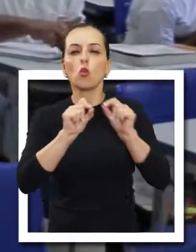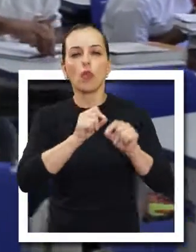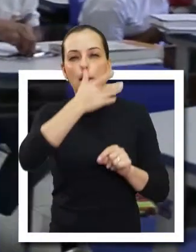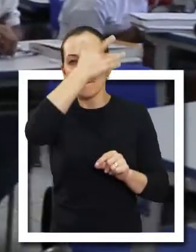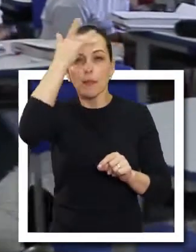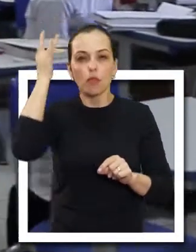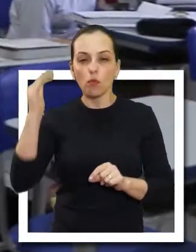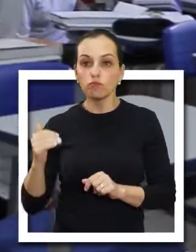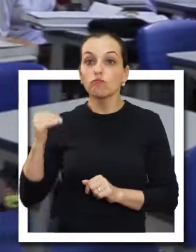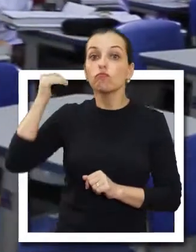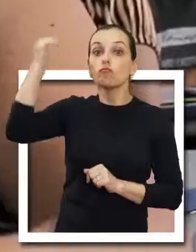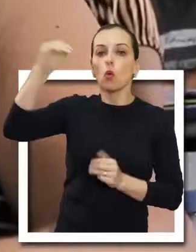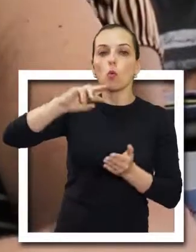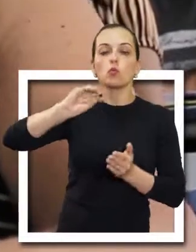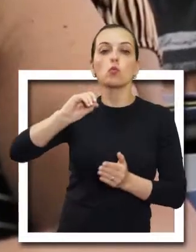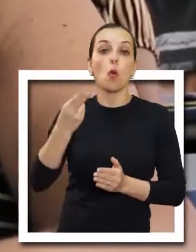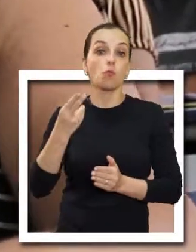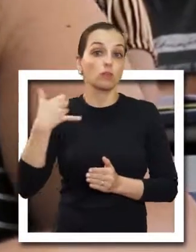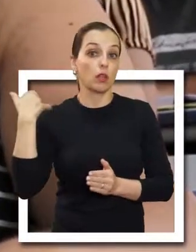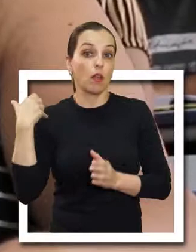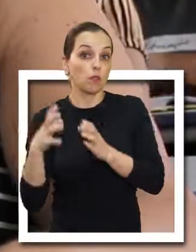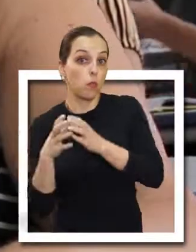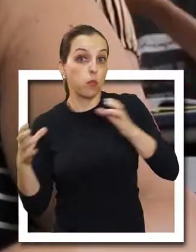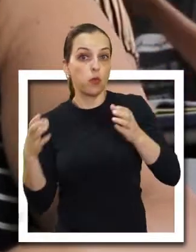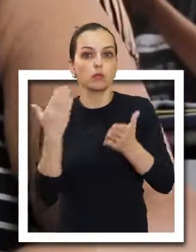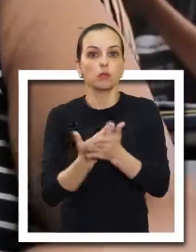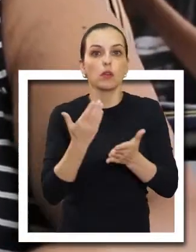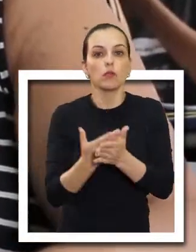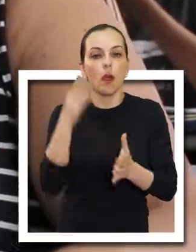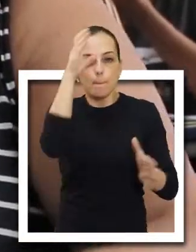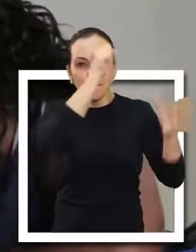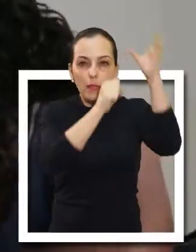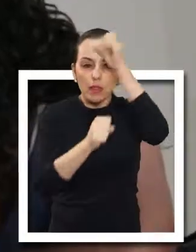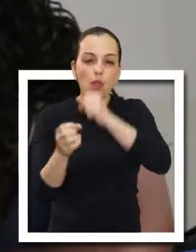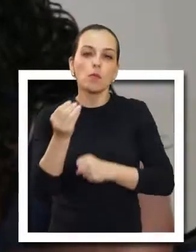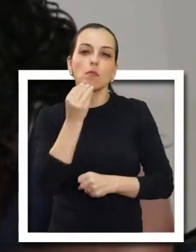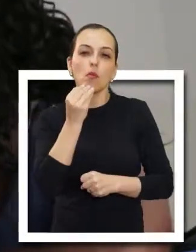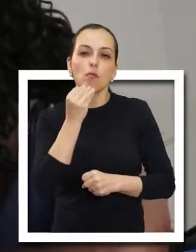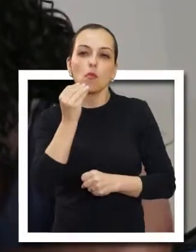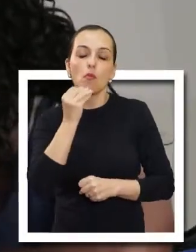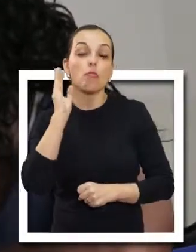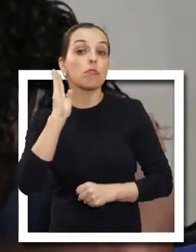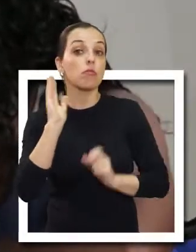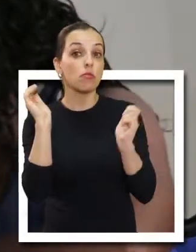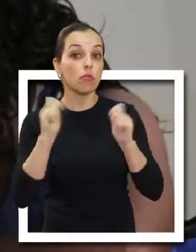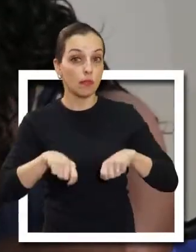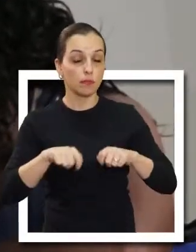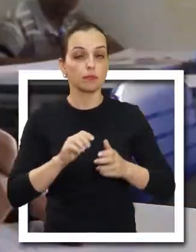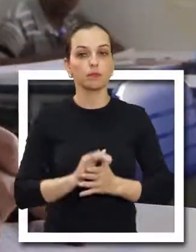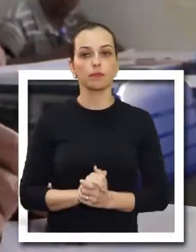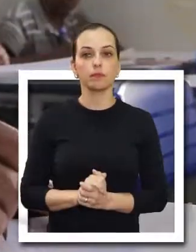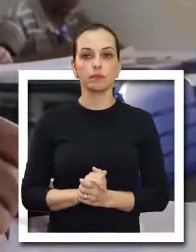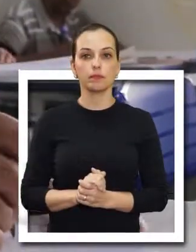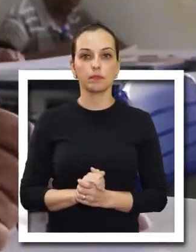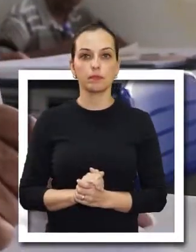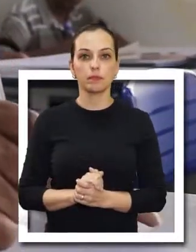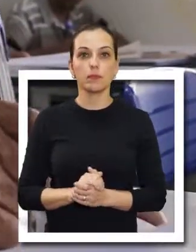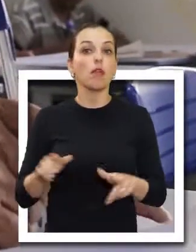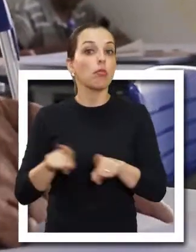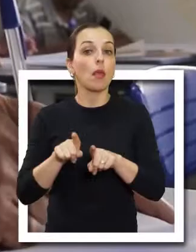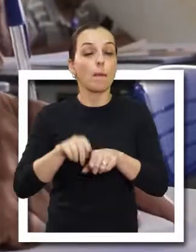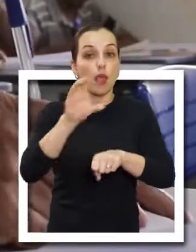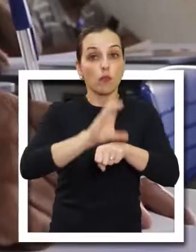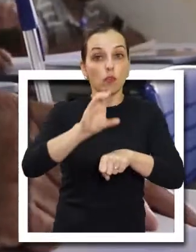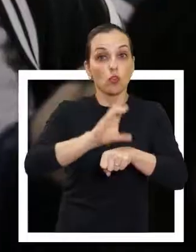EJA, Educação de Jovens e Adultos, que oferece uma nova oportunidade a pessoas que não tiveram acesso à educação básica obrigatória